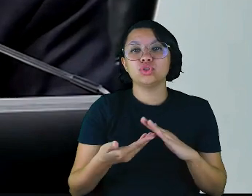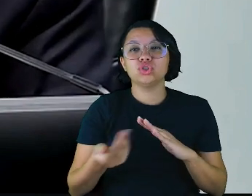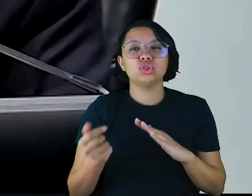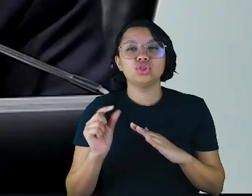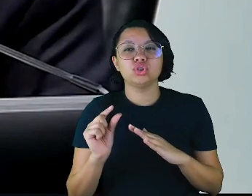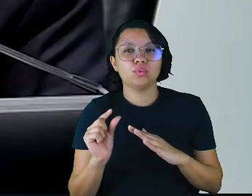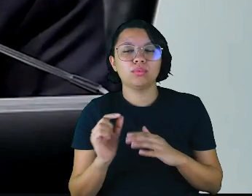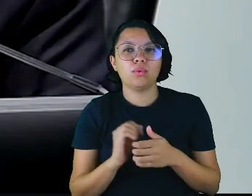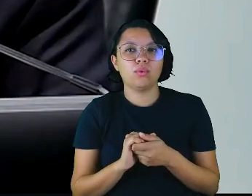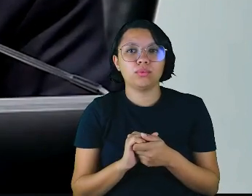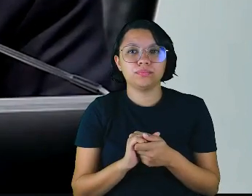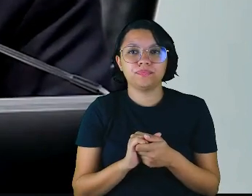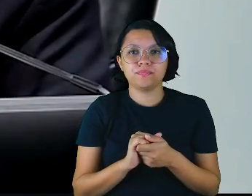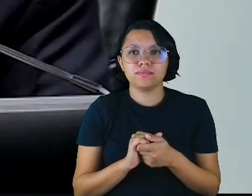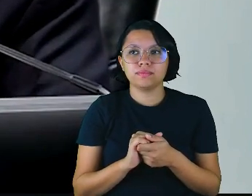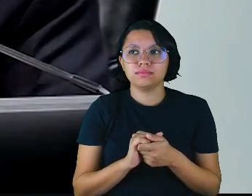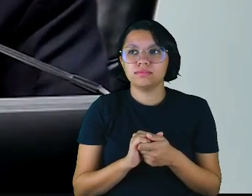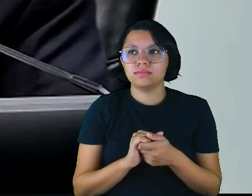tira um pouco